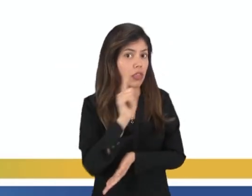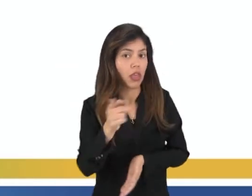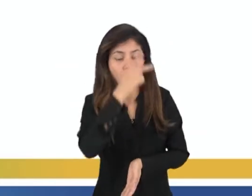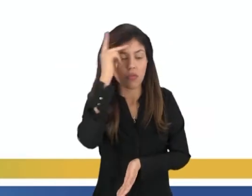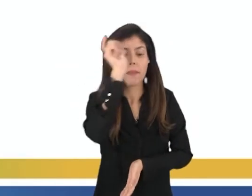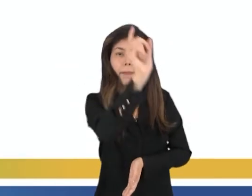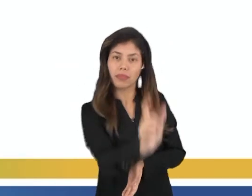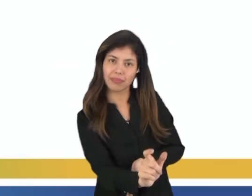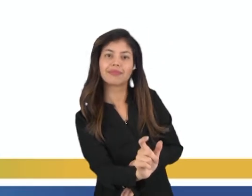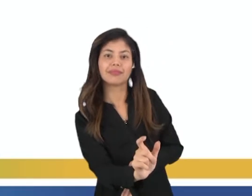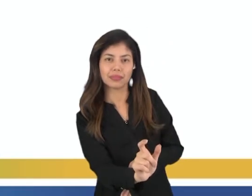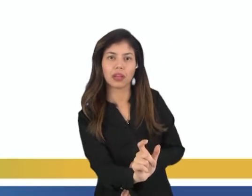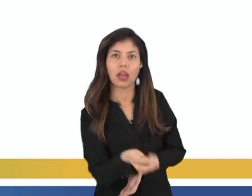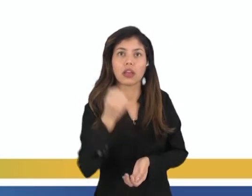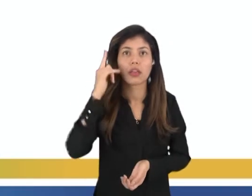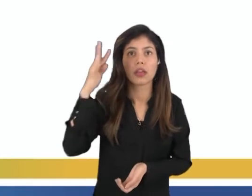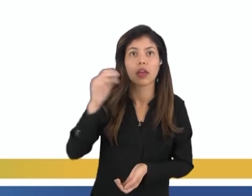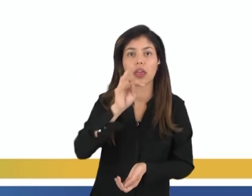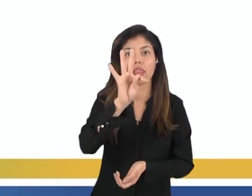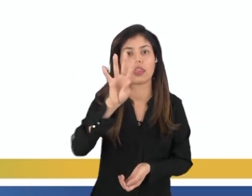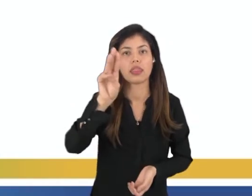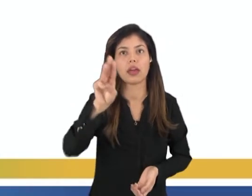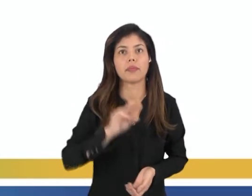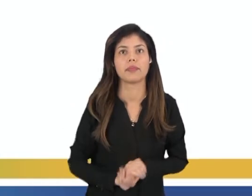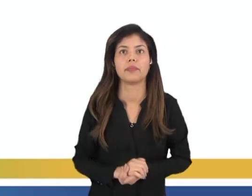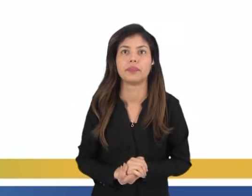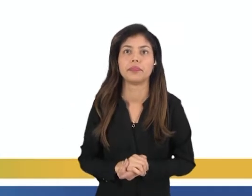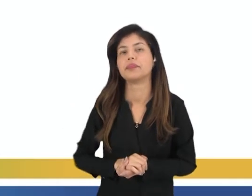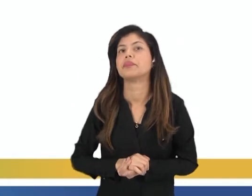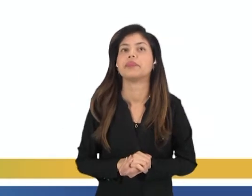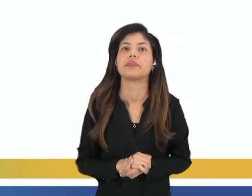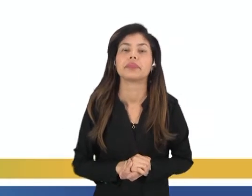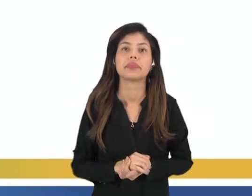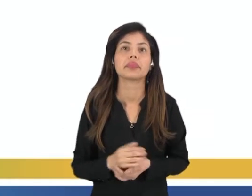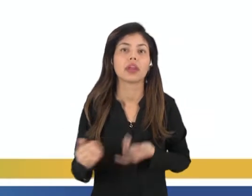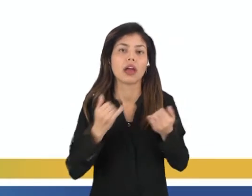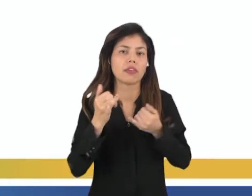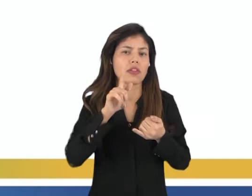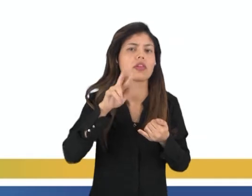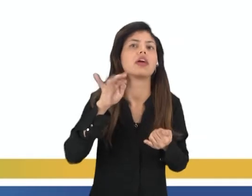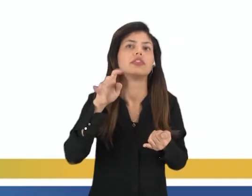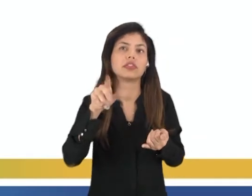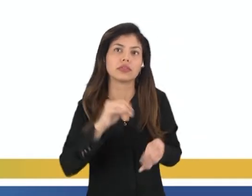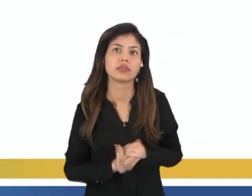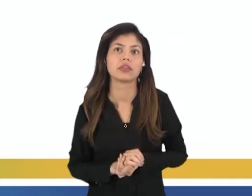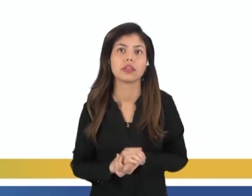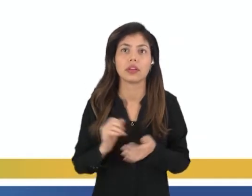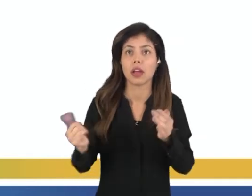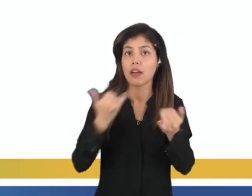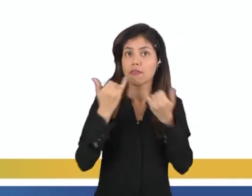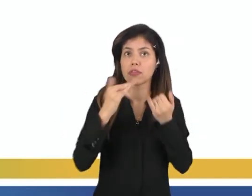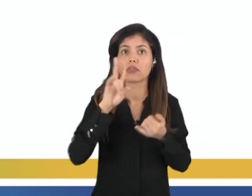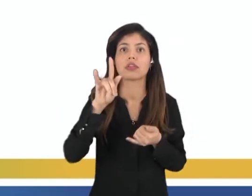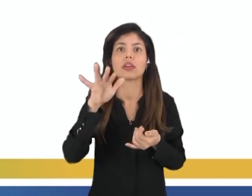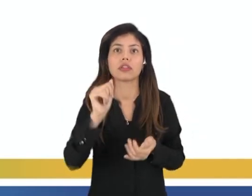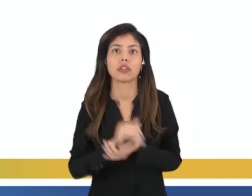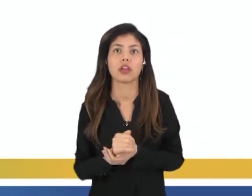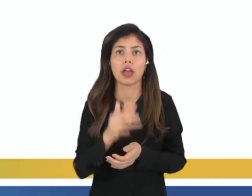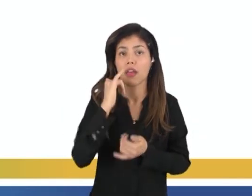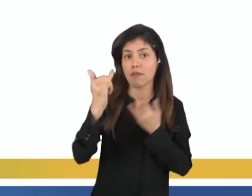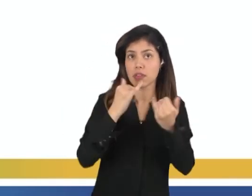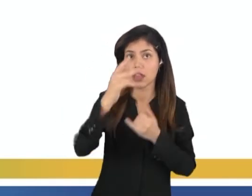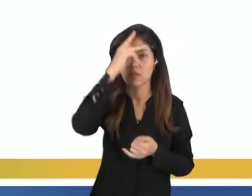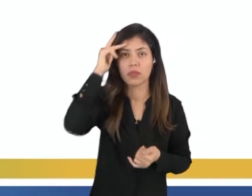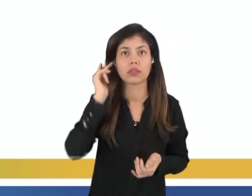inventados. Nós temos o TW, que é uma abreviação de aviso de gatilho. Os avisos de gatilho servem para avisar